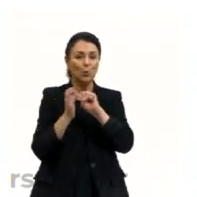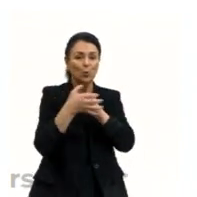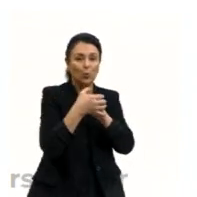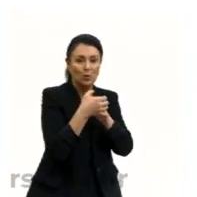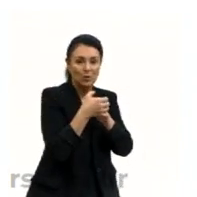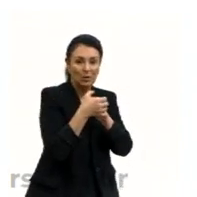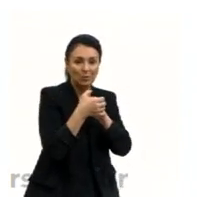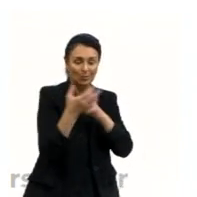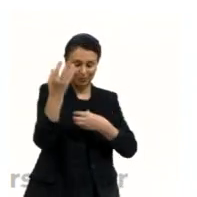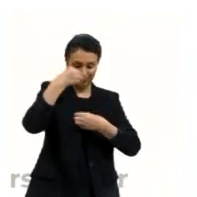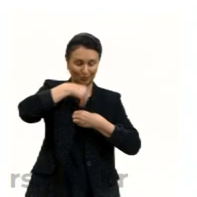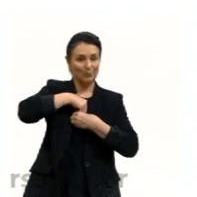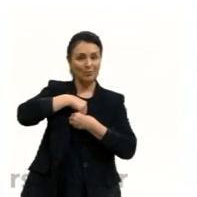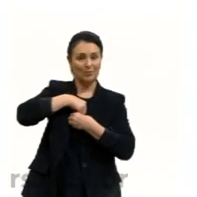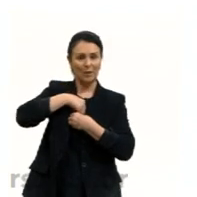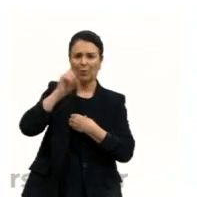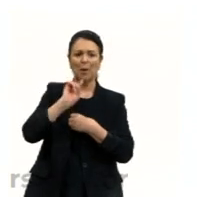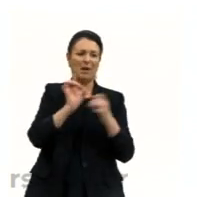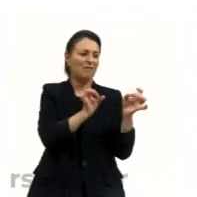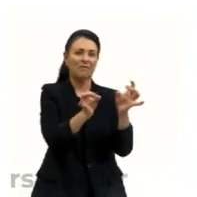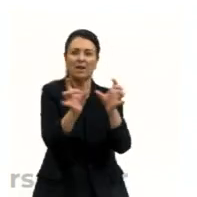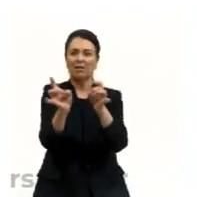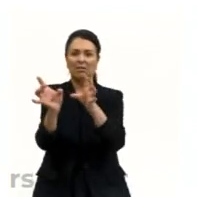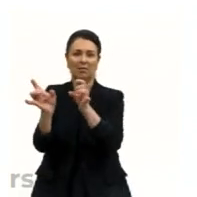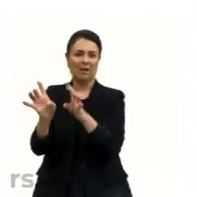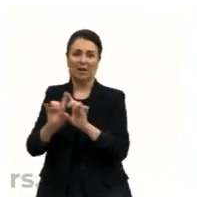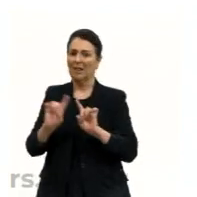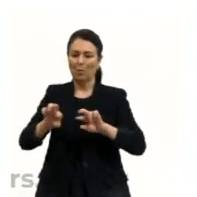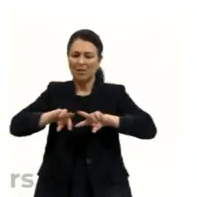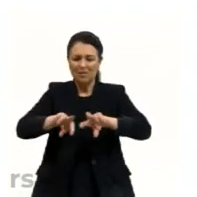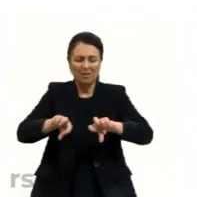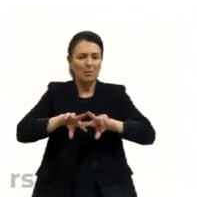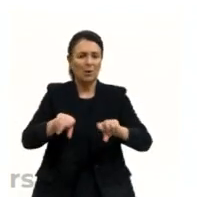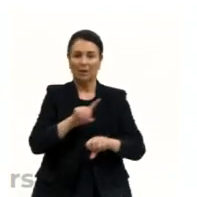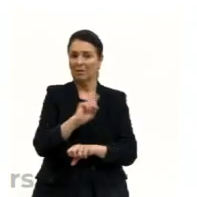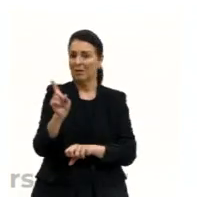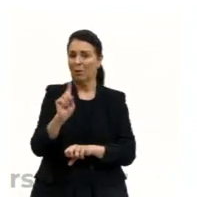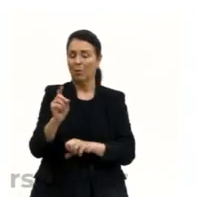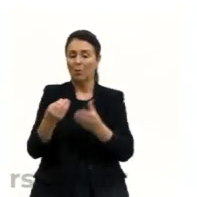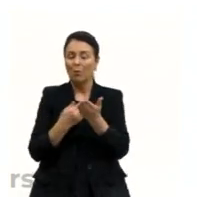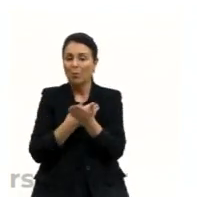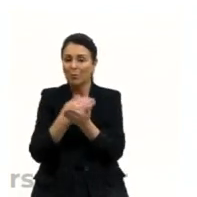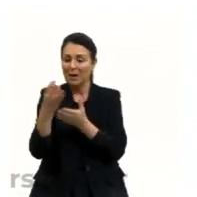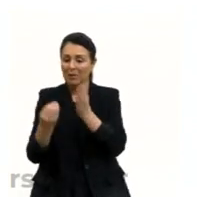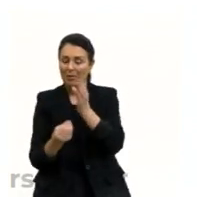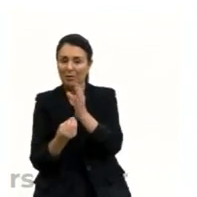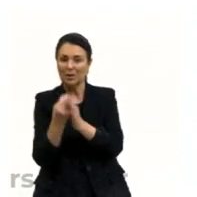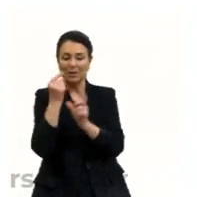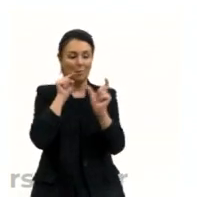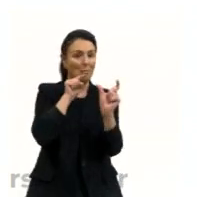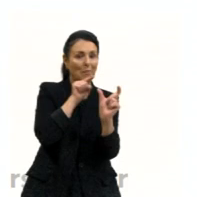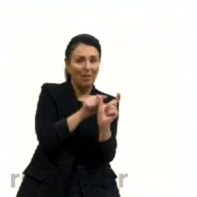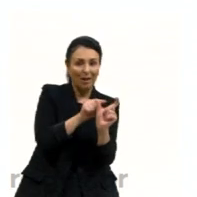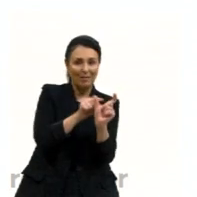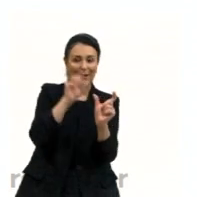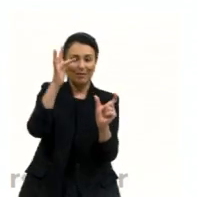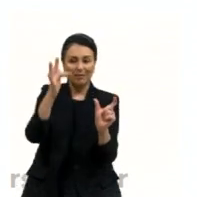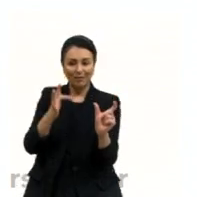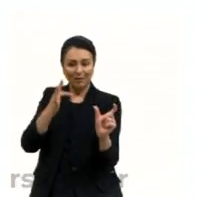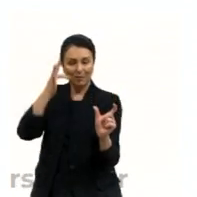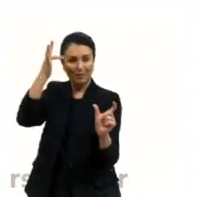eu vou fazer construir conhecimento para ser vendido para ser explorado não a origem da palavra filosofia é o conhecimento pelo conhecimento